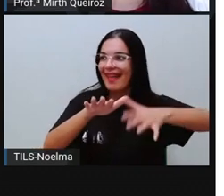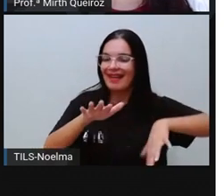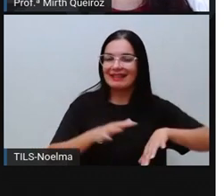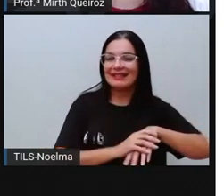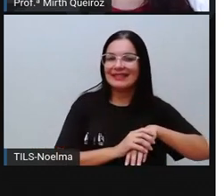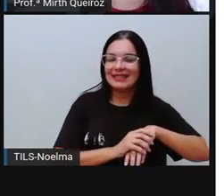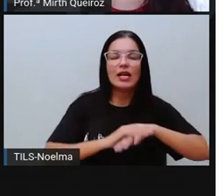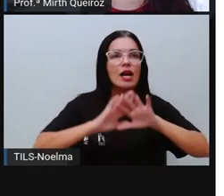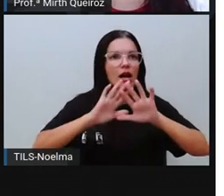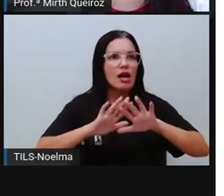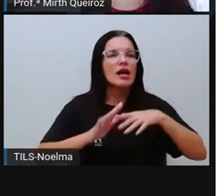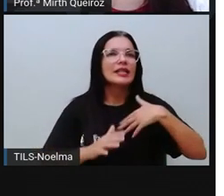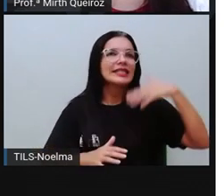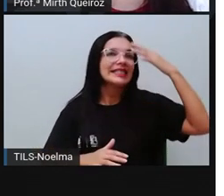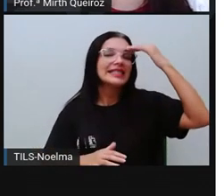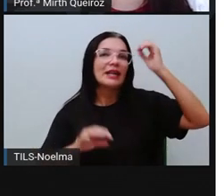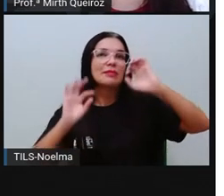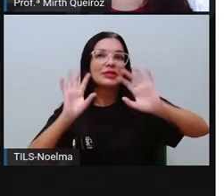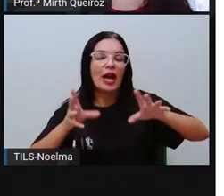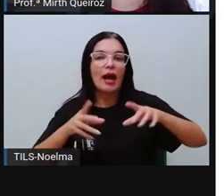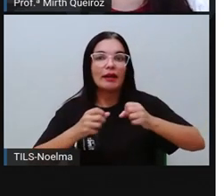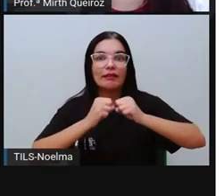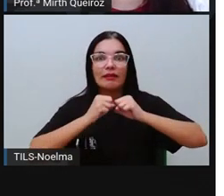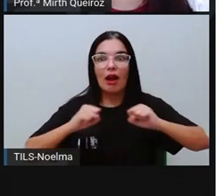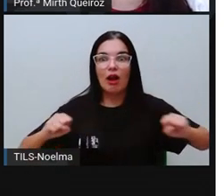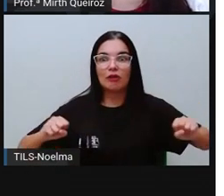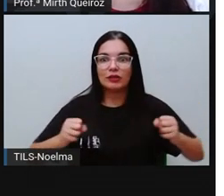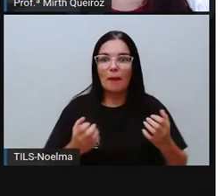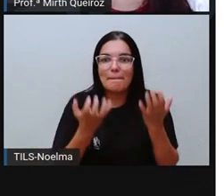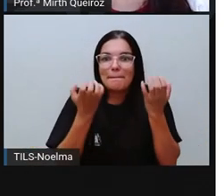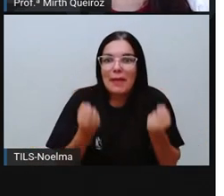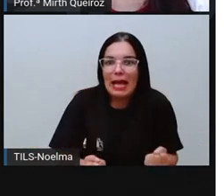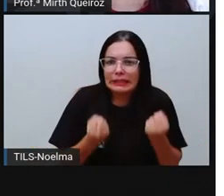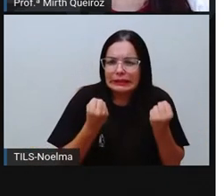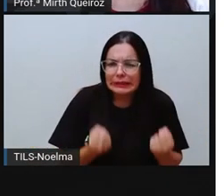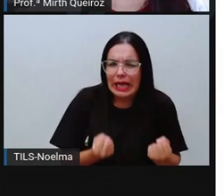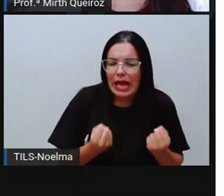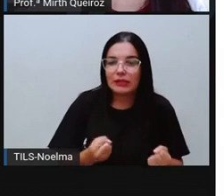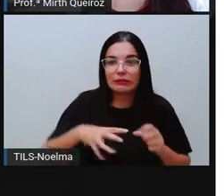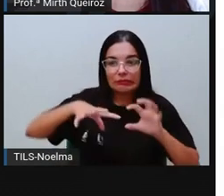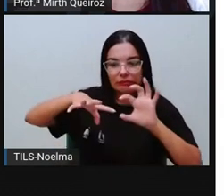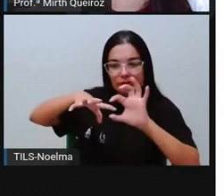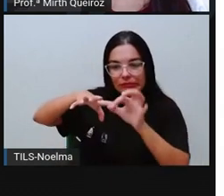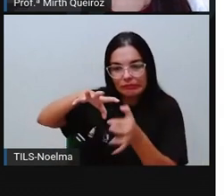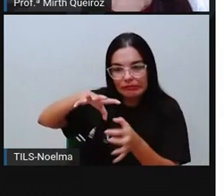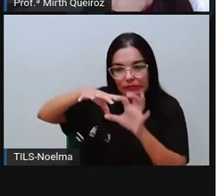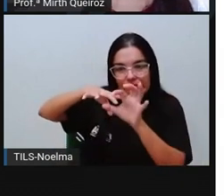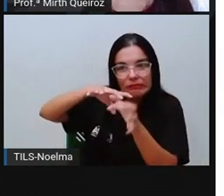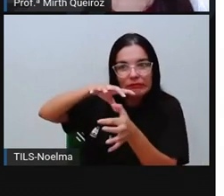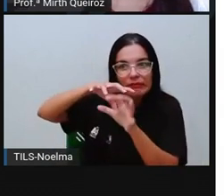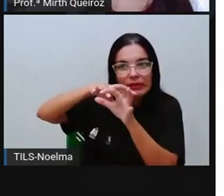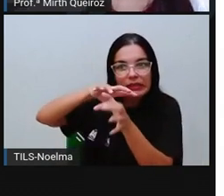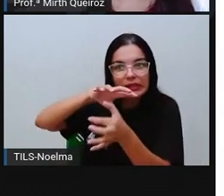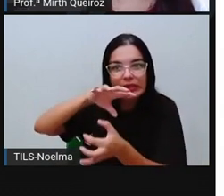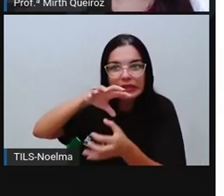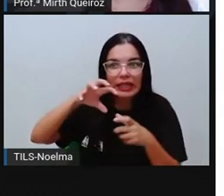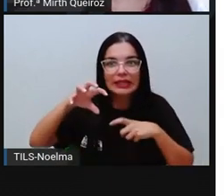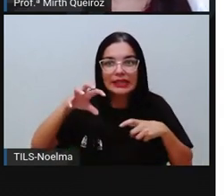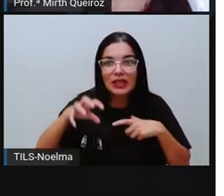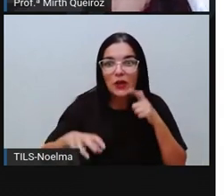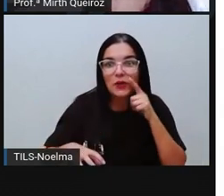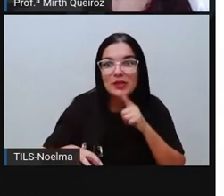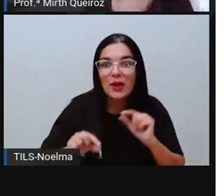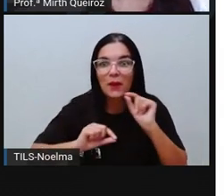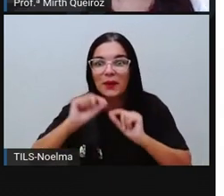sejam grandes e pesados, né? Suas imensas garras lhes permitem subir em